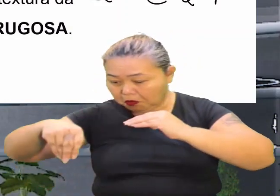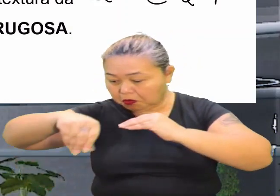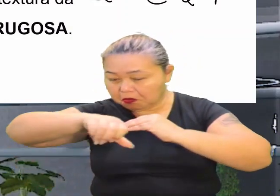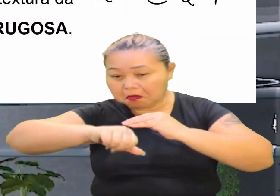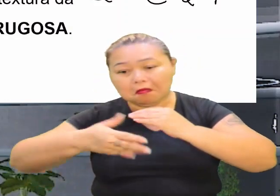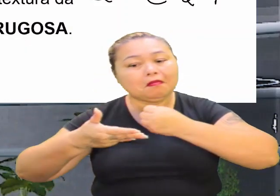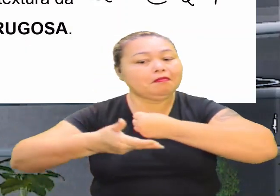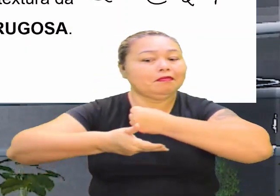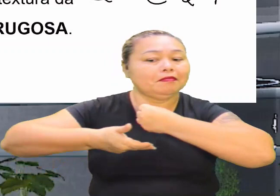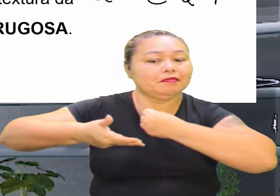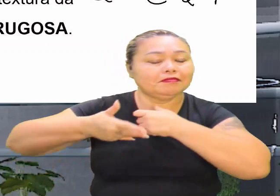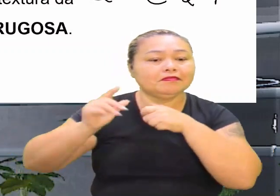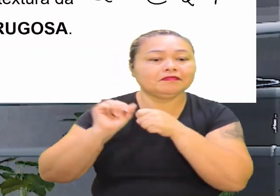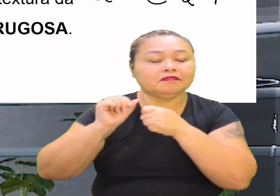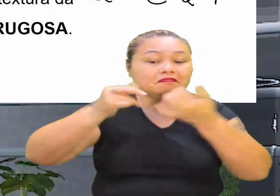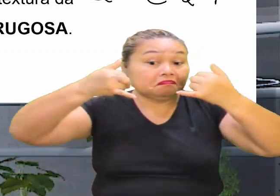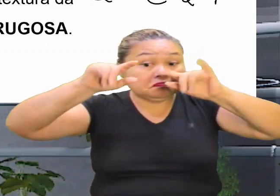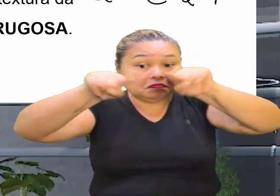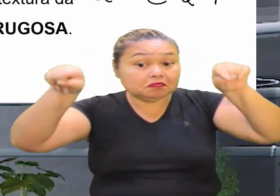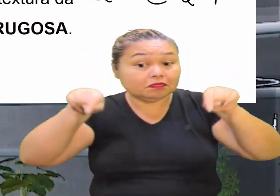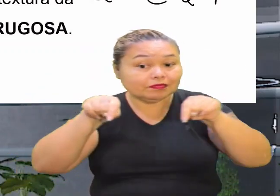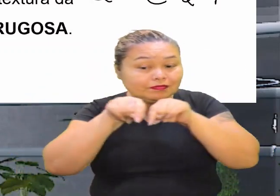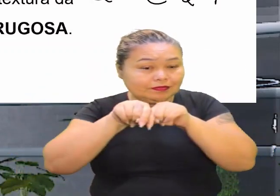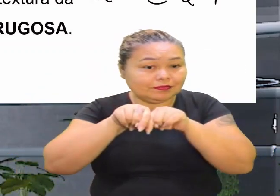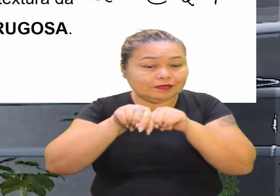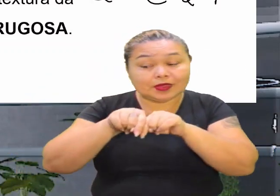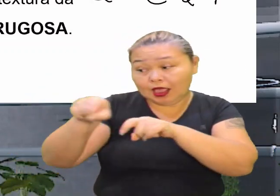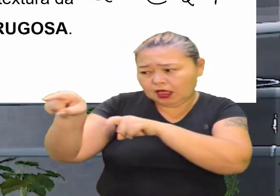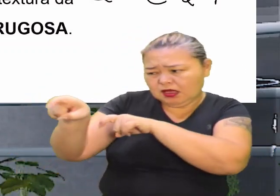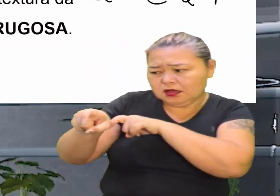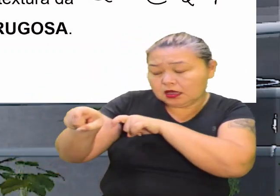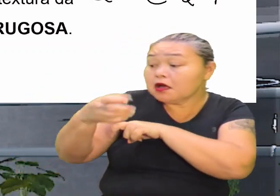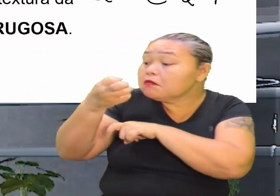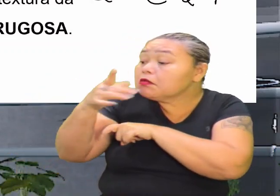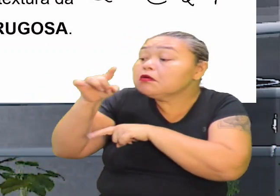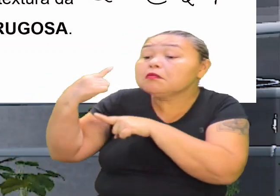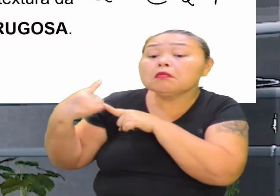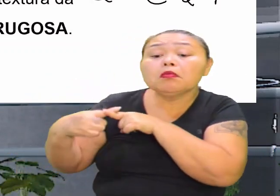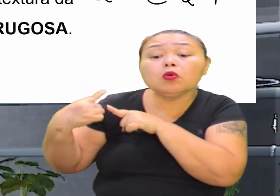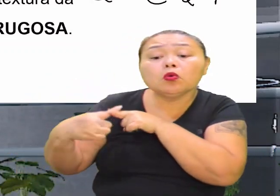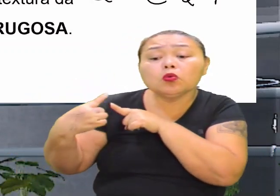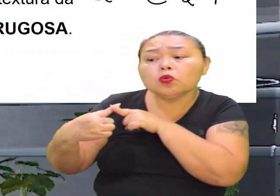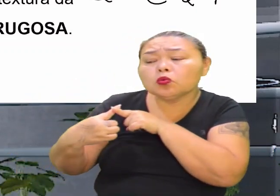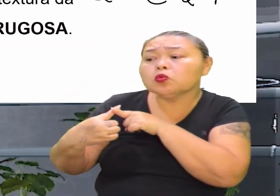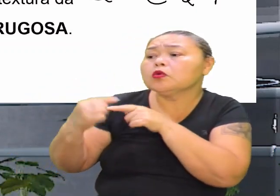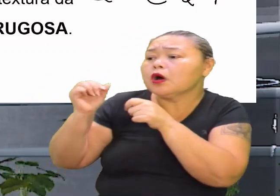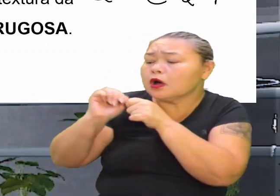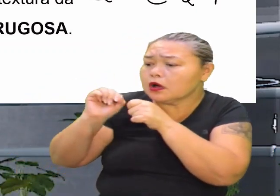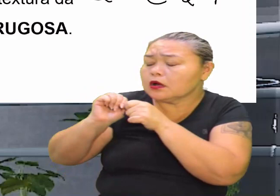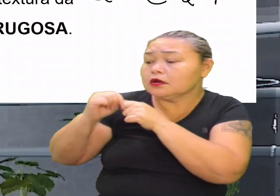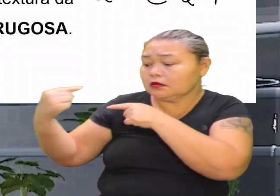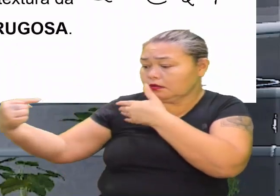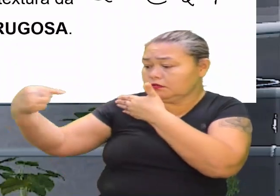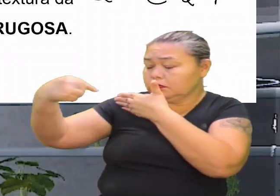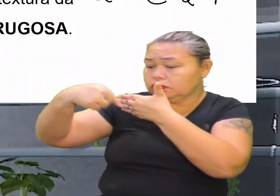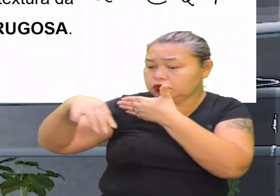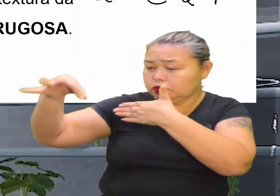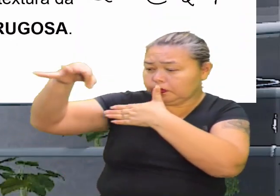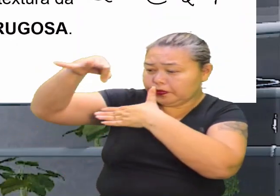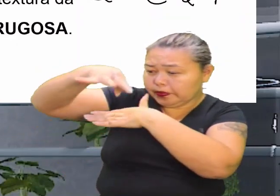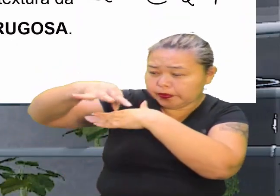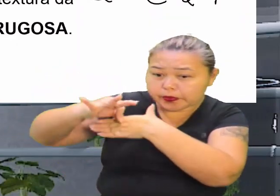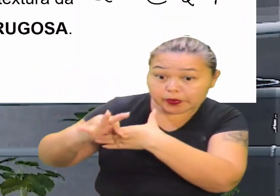pessoas, os produtores rurais falam assim, olha, aquele capim ele é muito bom porque ele é mais tolerante a ataque de uma determinada